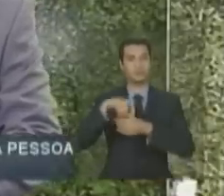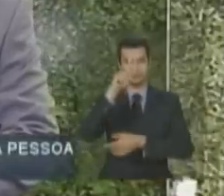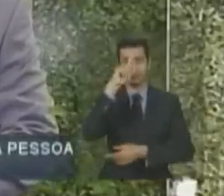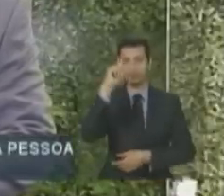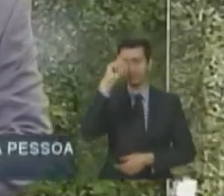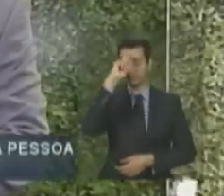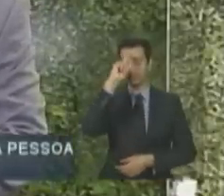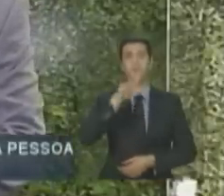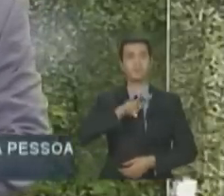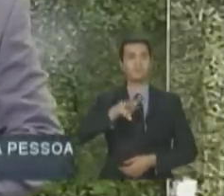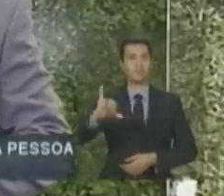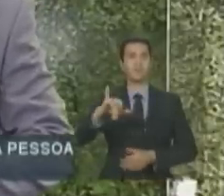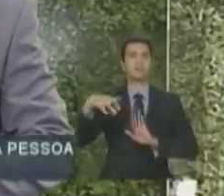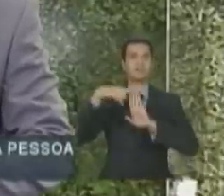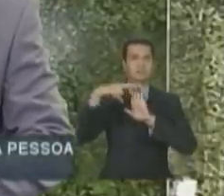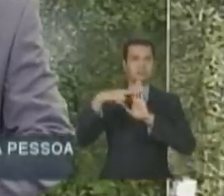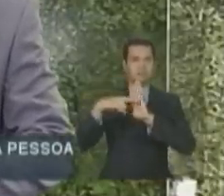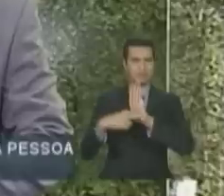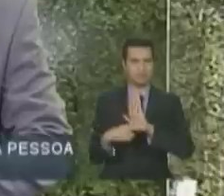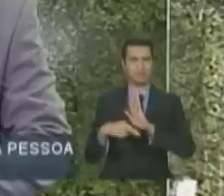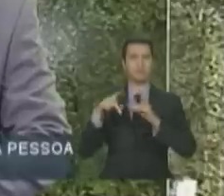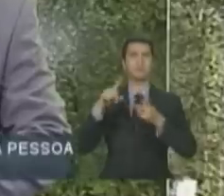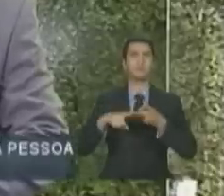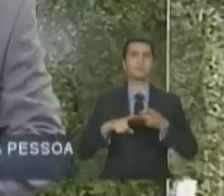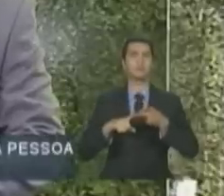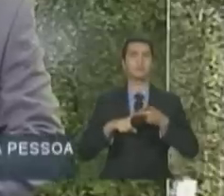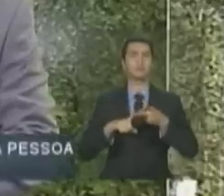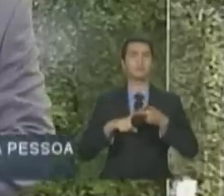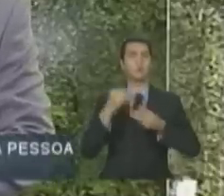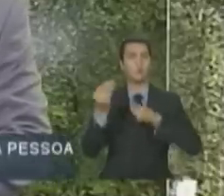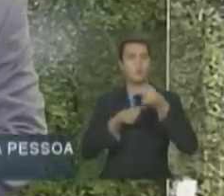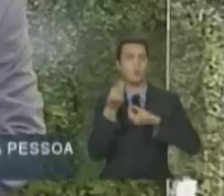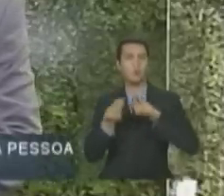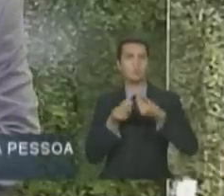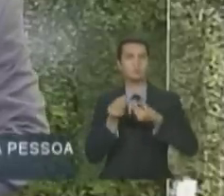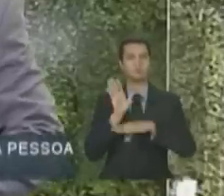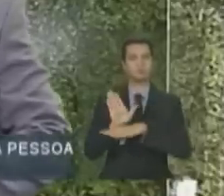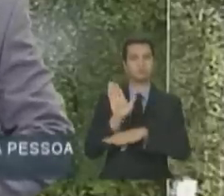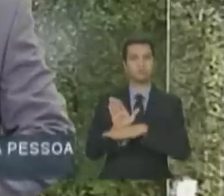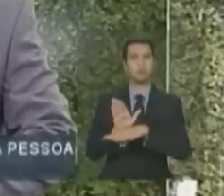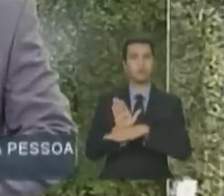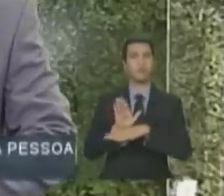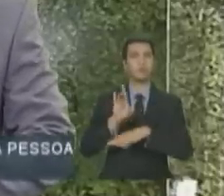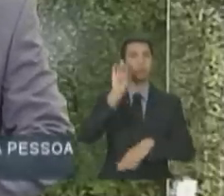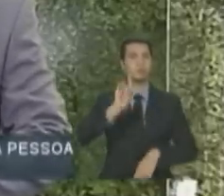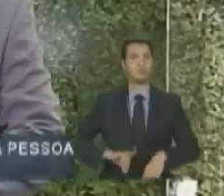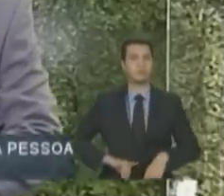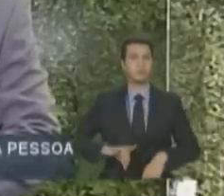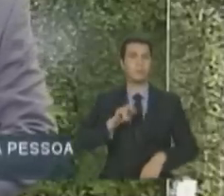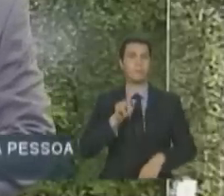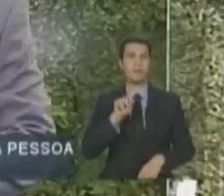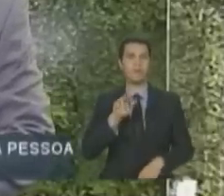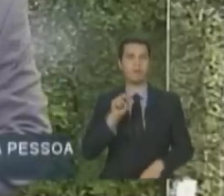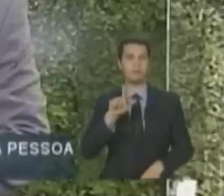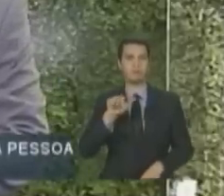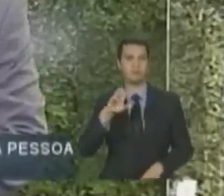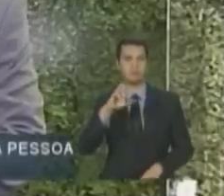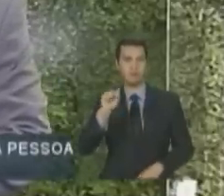Protocolos clínicos, diretrizes terapêuticas para paralisia cerebral,